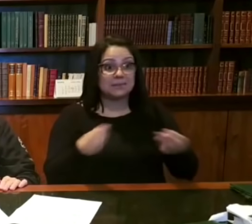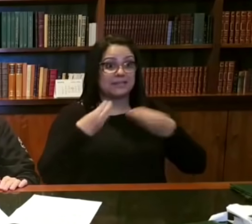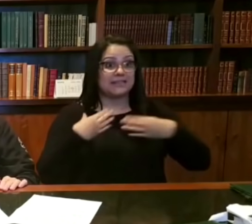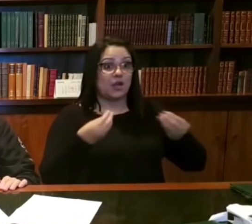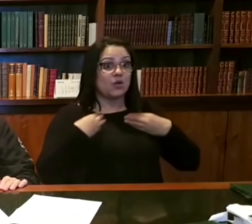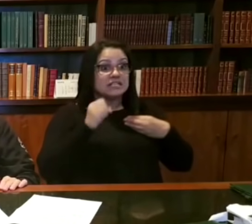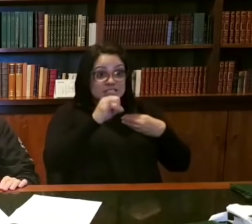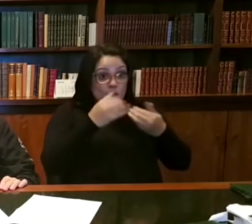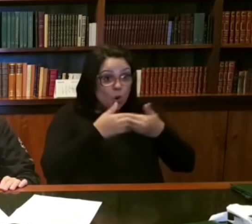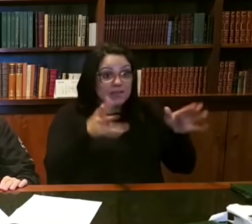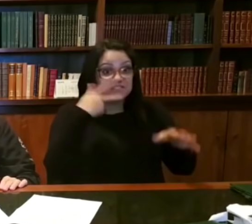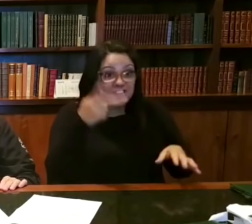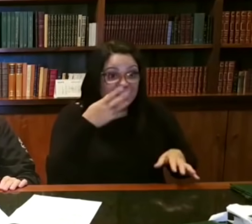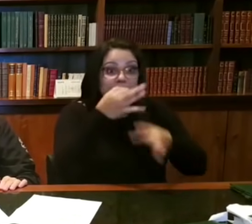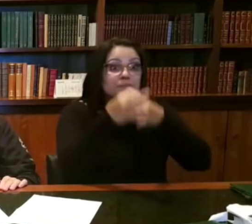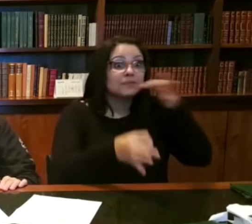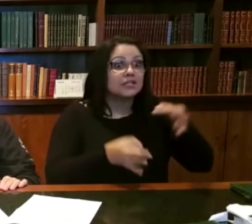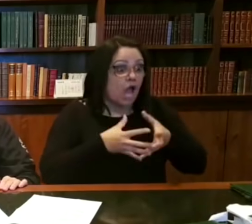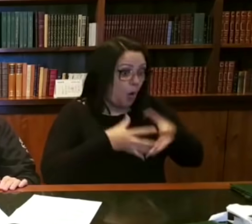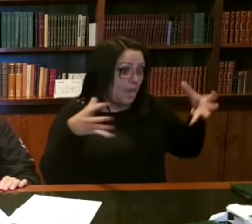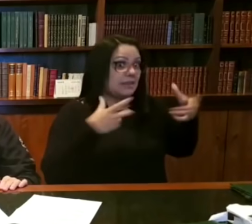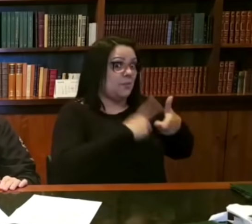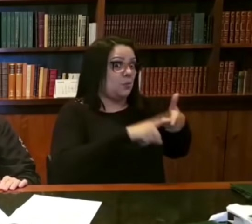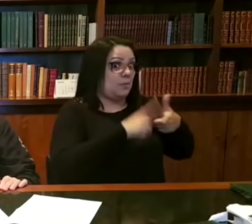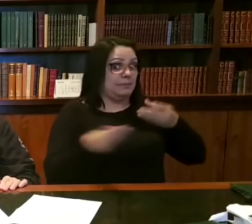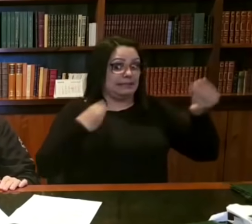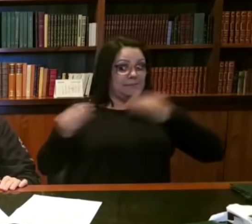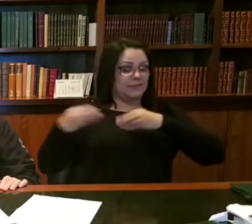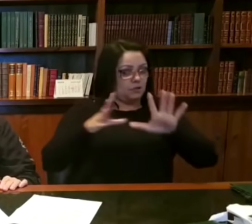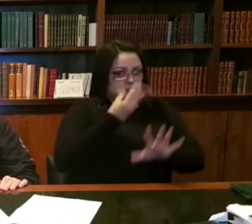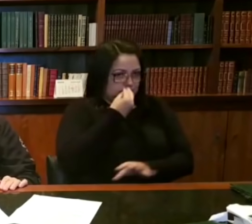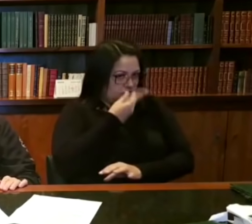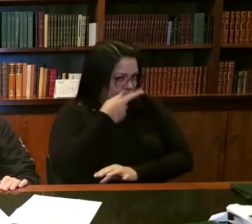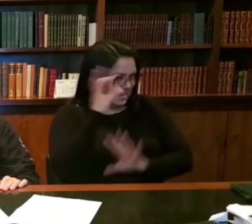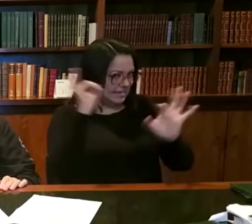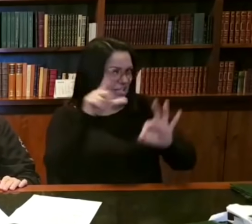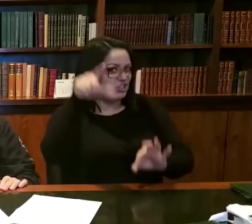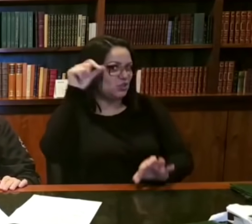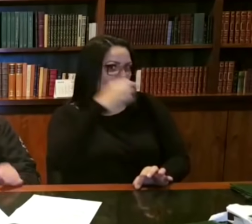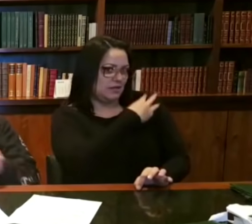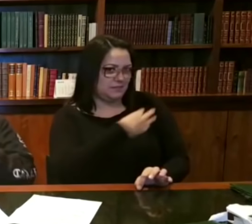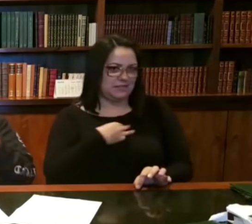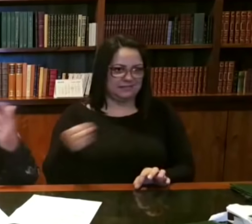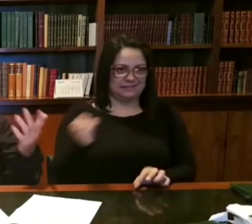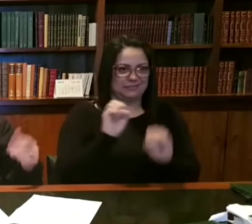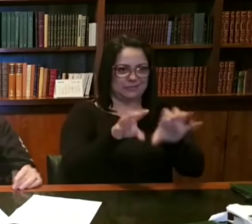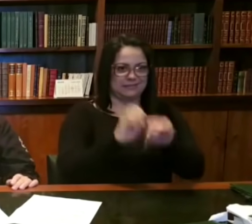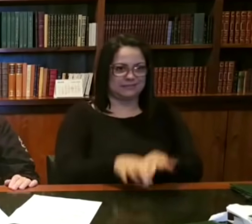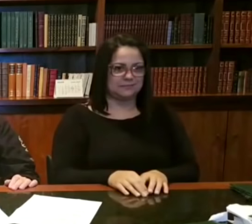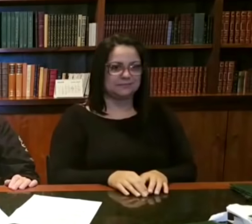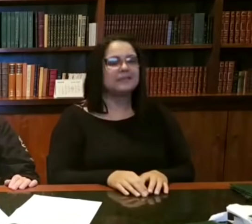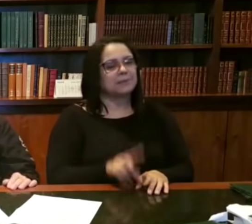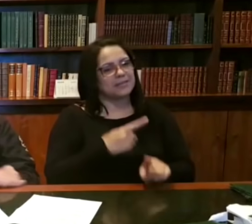ministério. Se eu começo a dar palpite, eu só estou aumentando meu problema. Então eu fiquei quieto. É quando se começa a pintar os nomes,